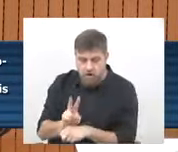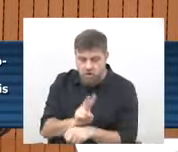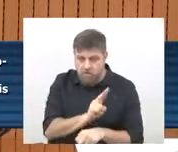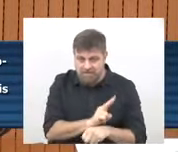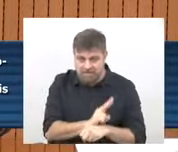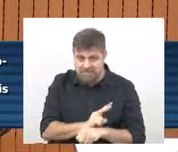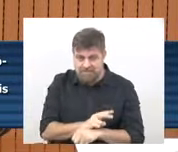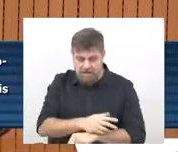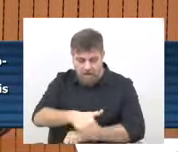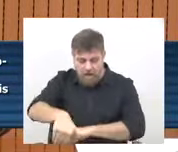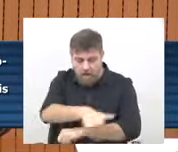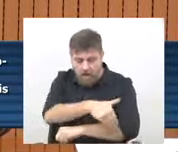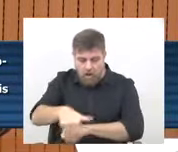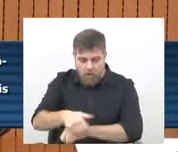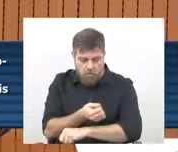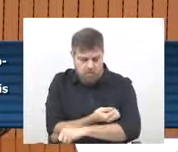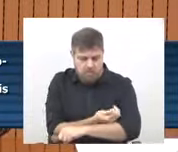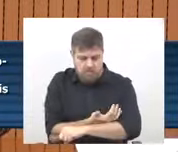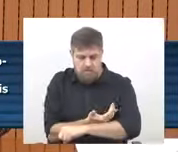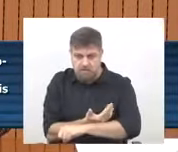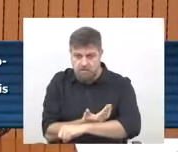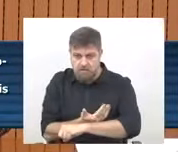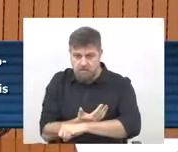centrais em costas de vias públicas,